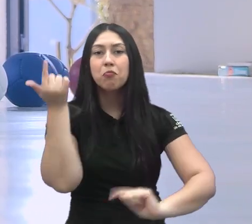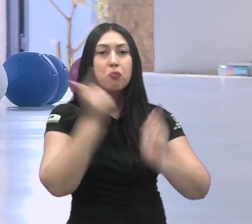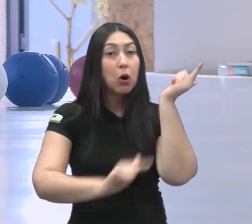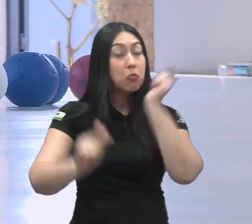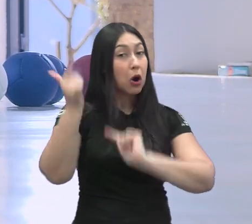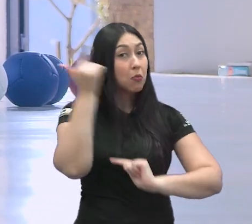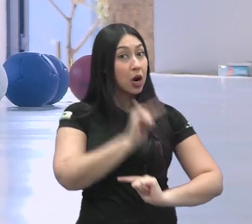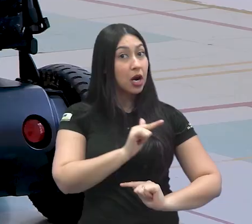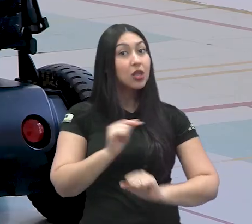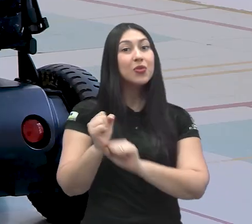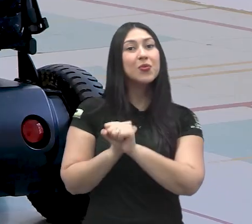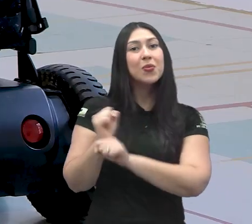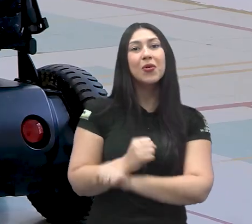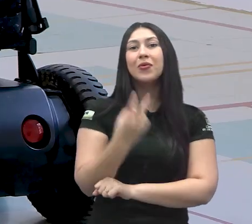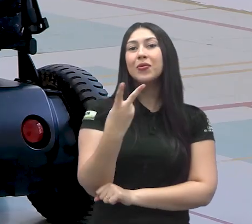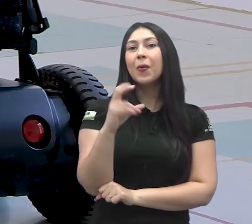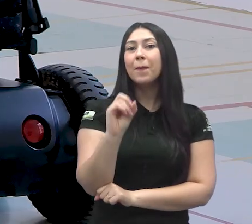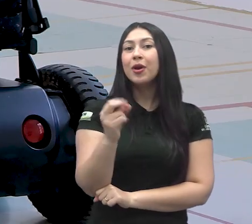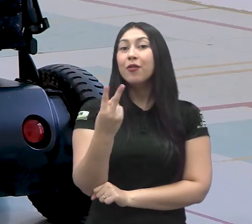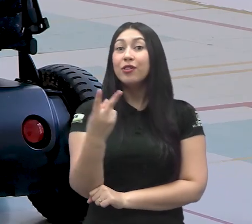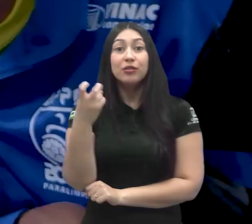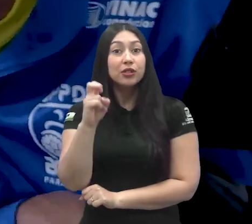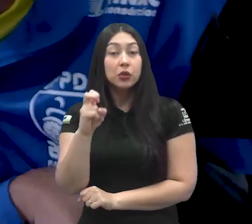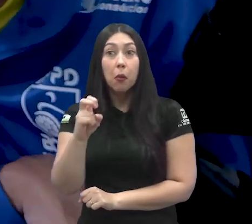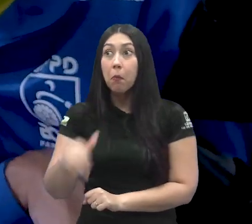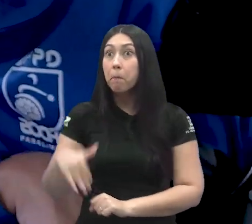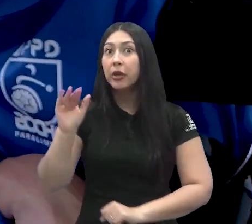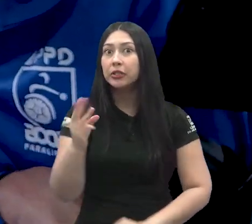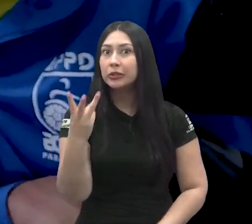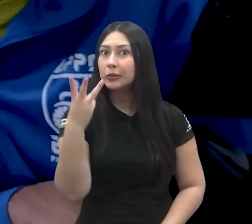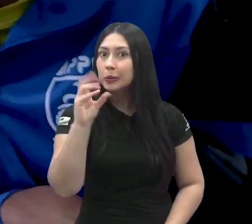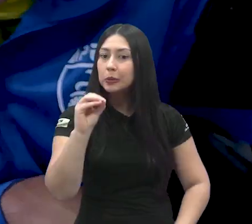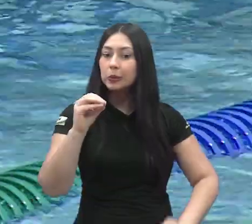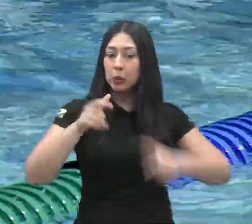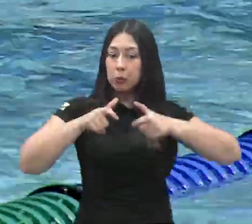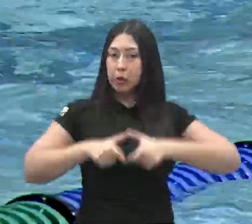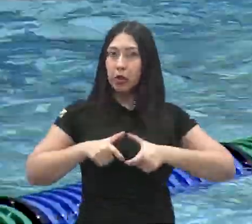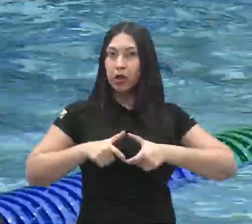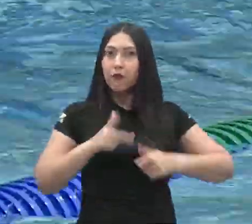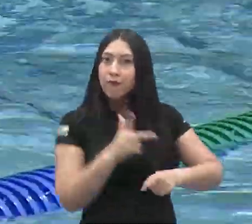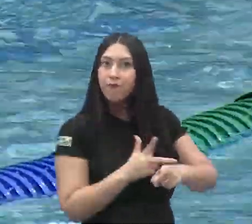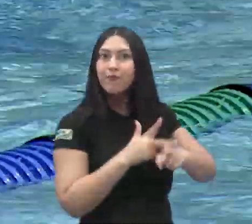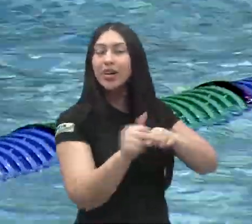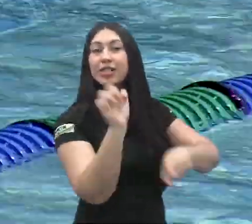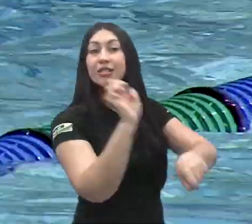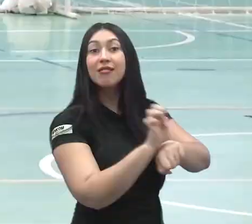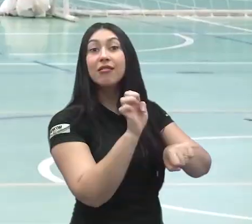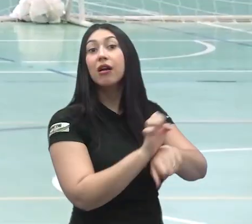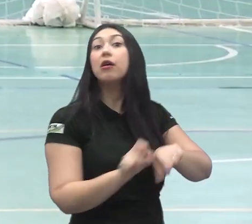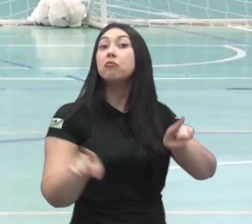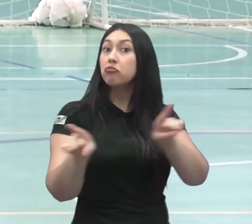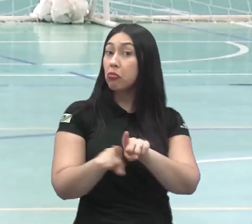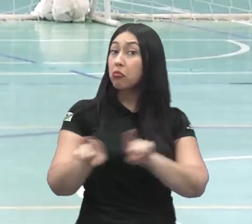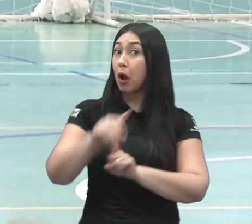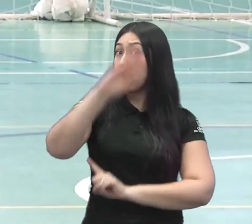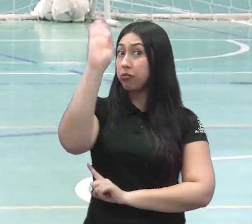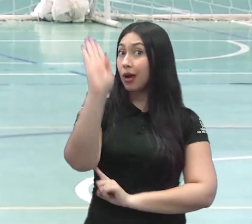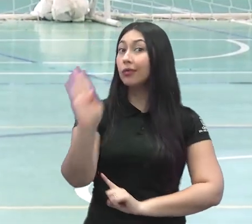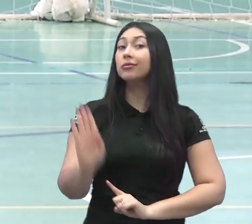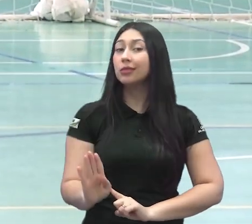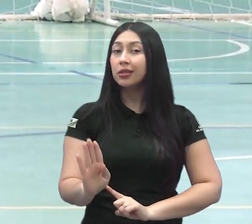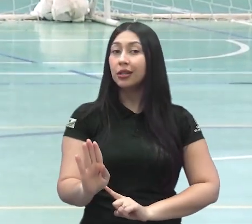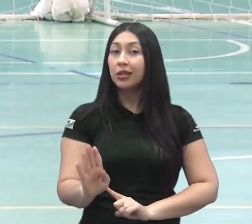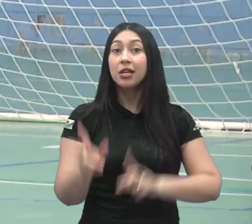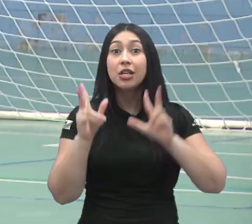conquistas recentemente. Só em 2025 foram mais de 30 medalhas, títulos estaduais e até classificações em